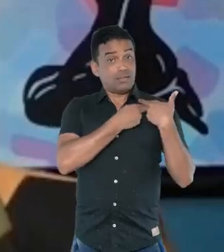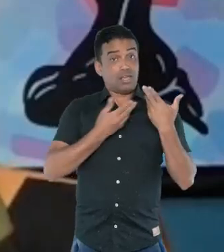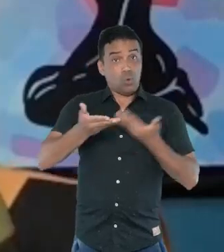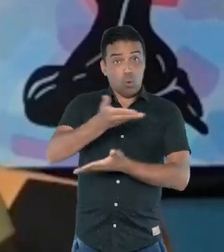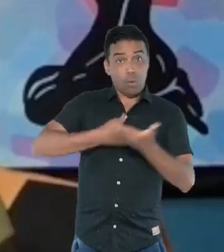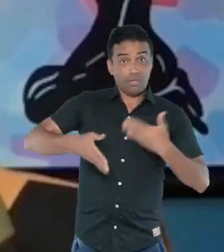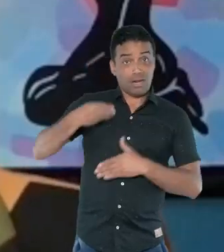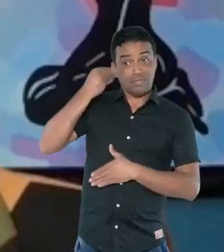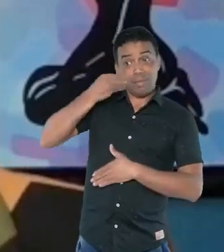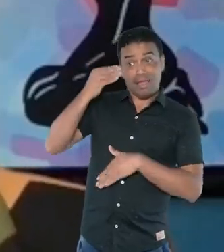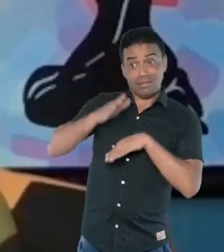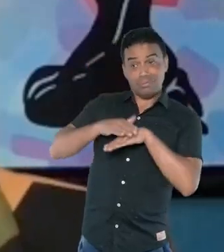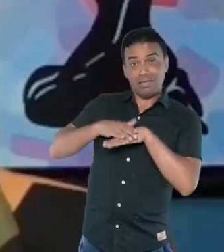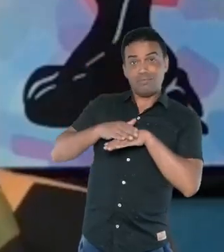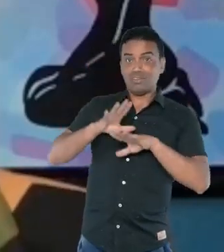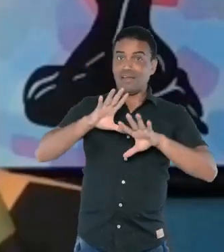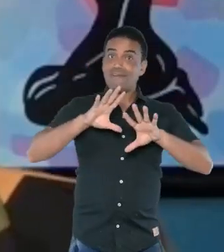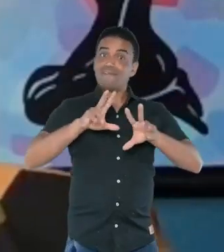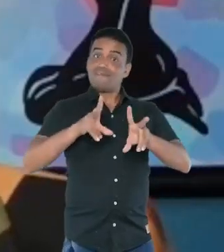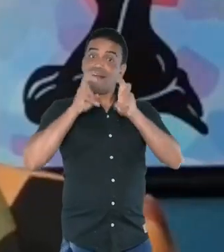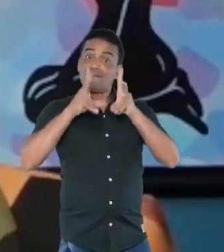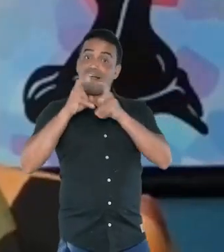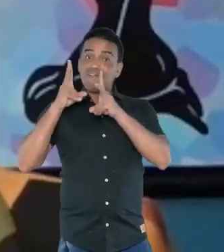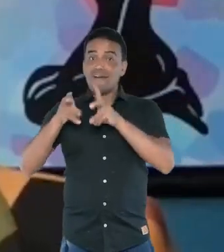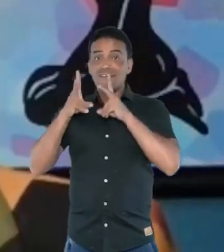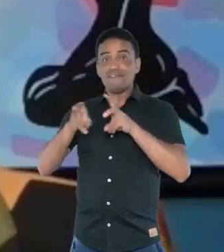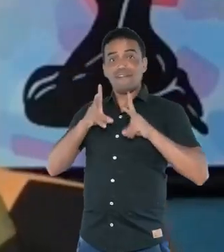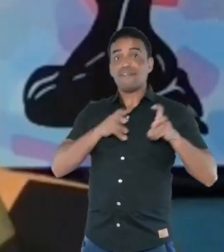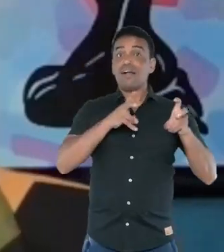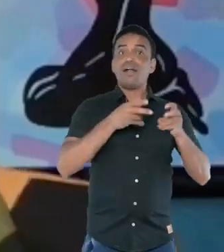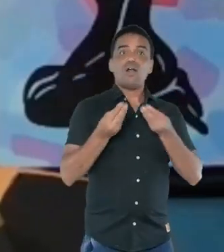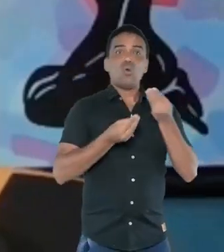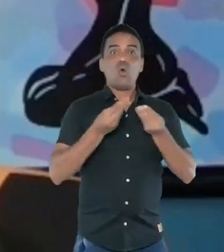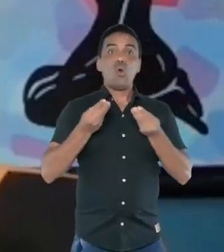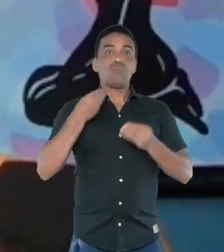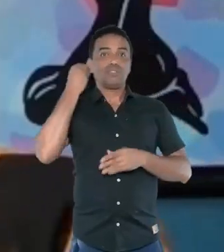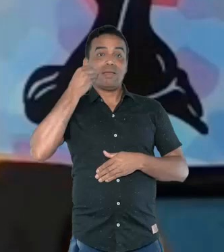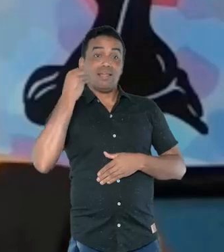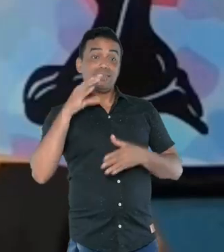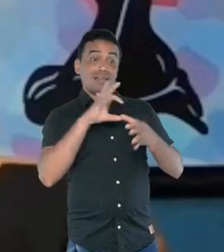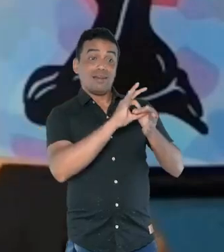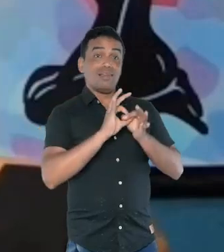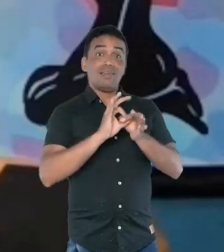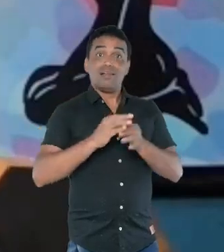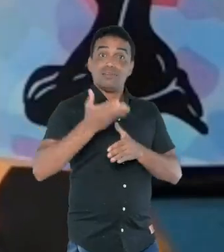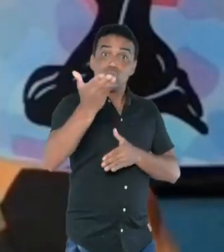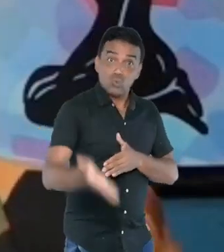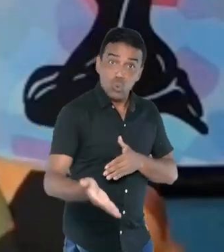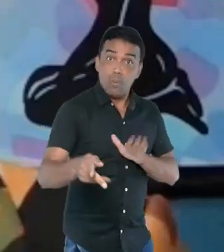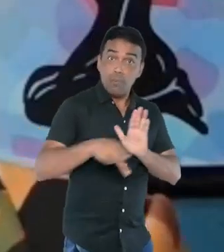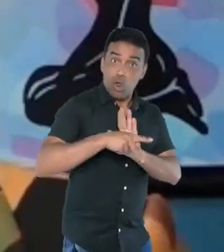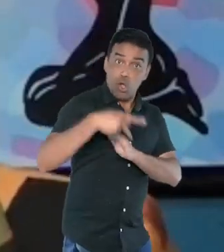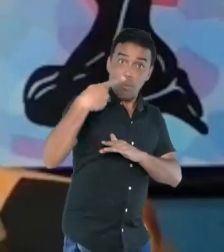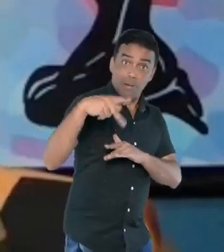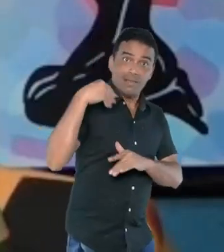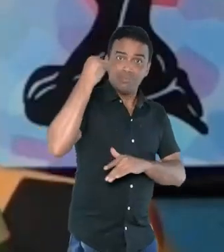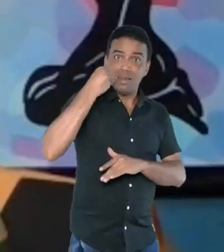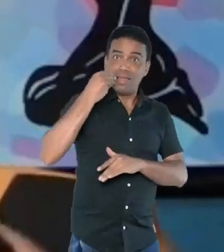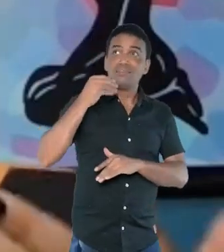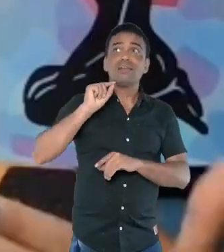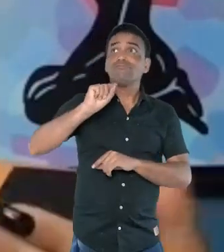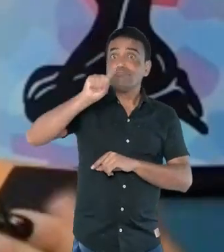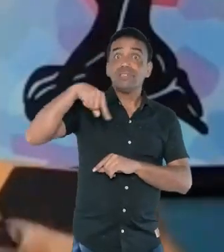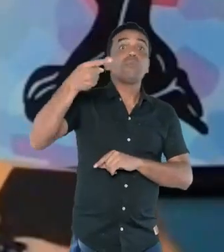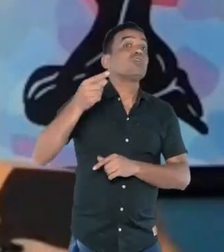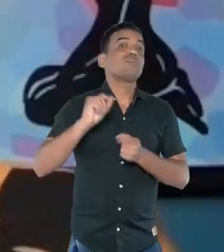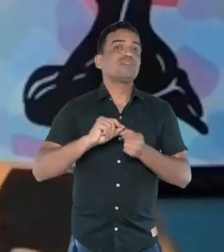aí você vai filtrar e avaliar como que essa experiência se conecta com a sua, e a partir disso, o que você quer